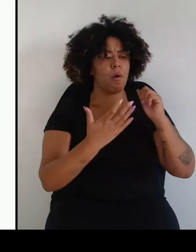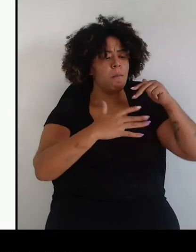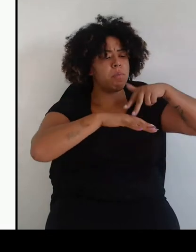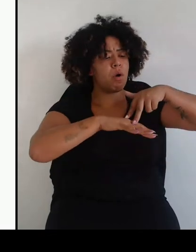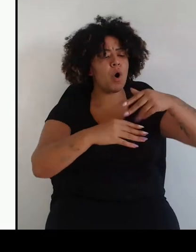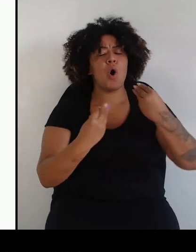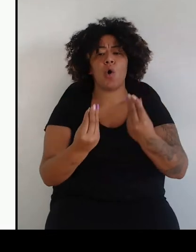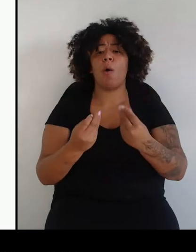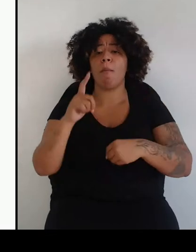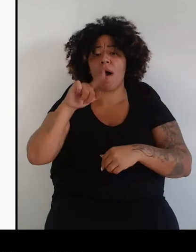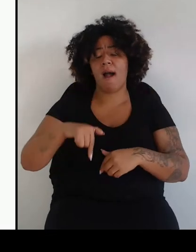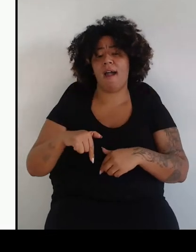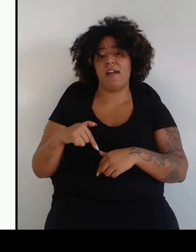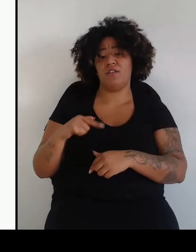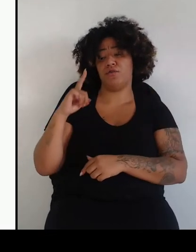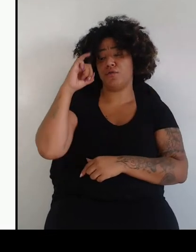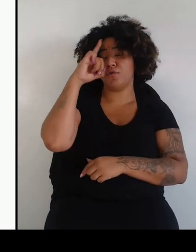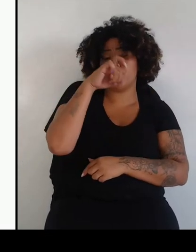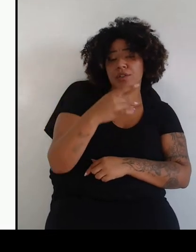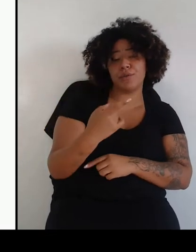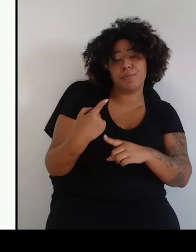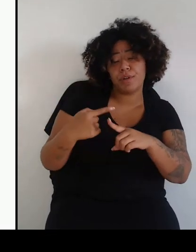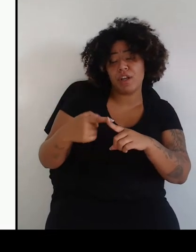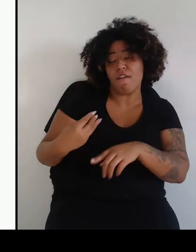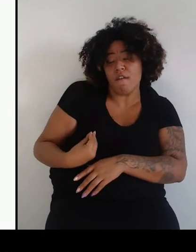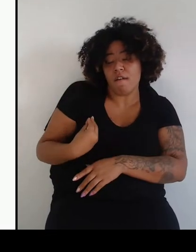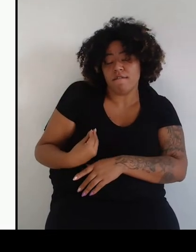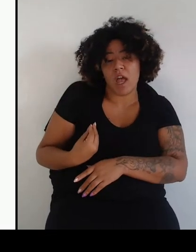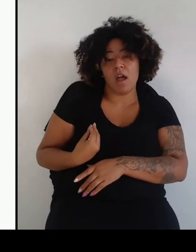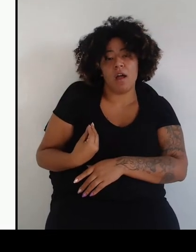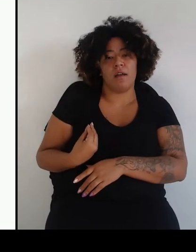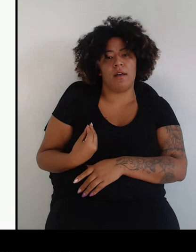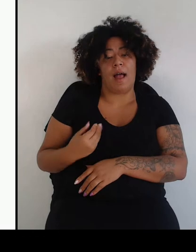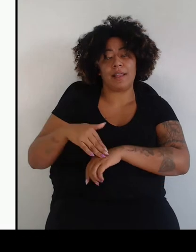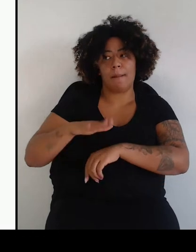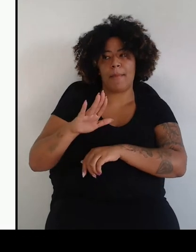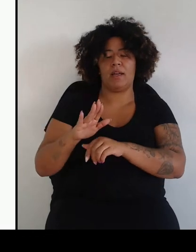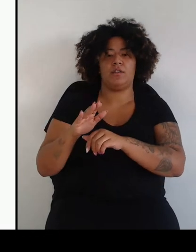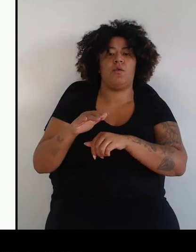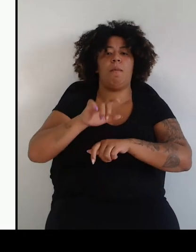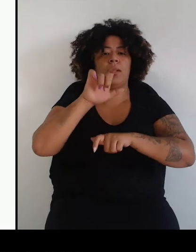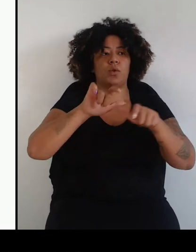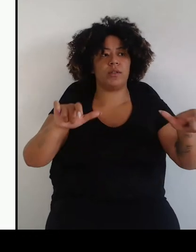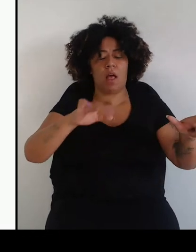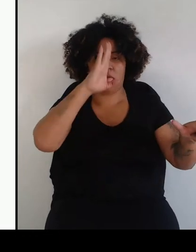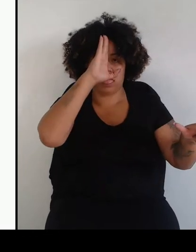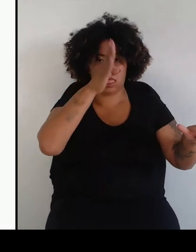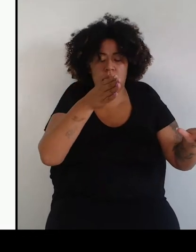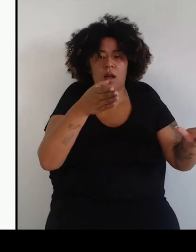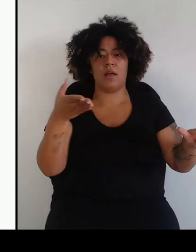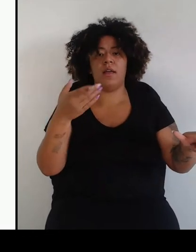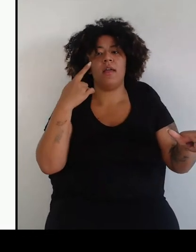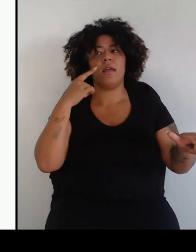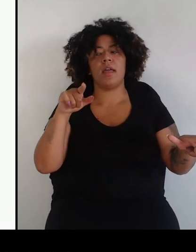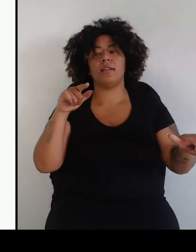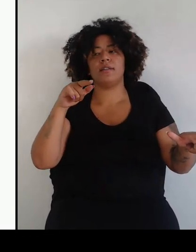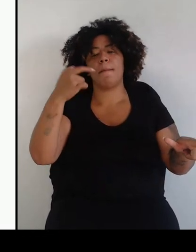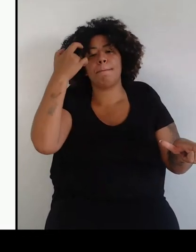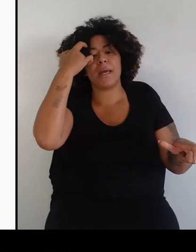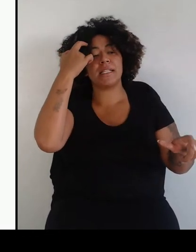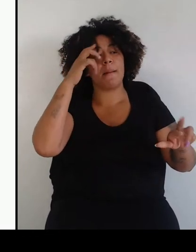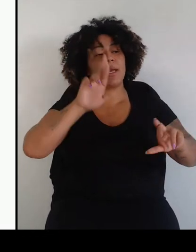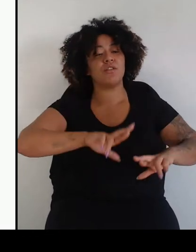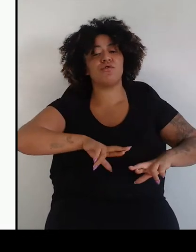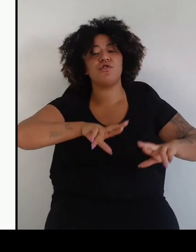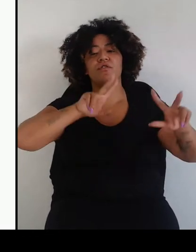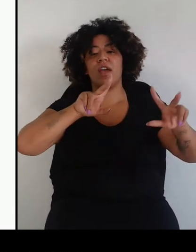categorias hetero normativas e o colapso dessa forma binária de pensar no trabalho de Baker